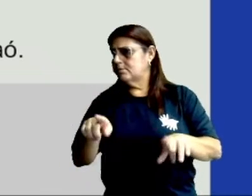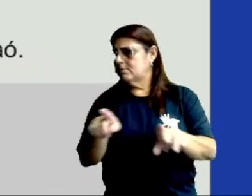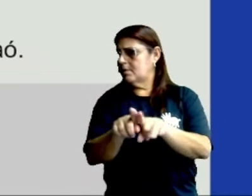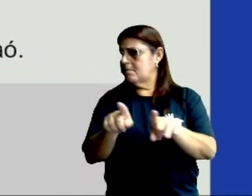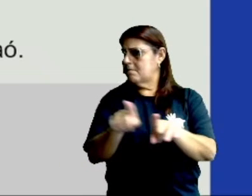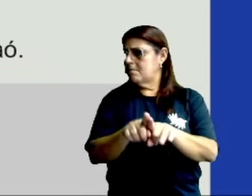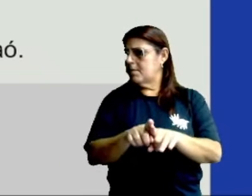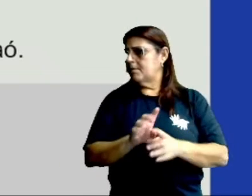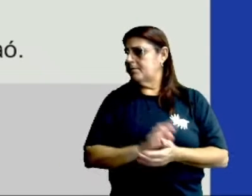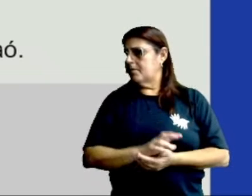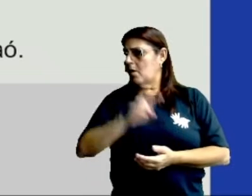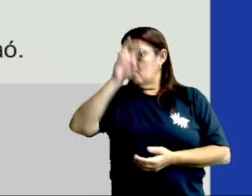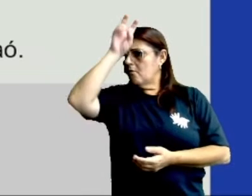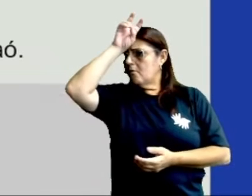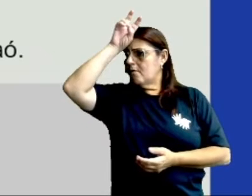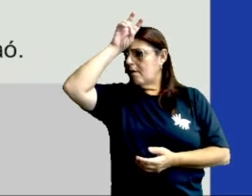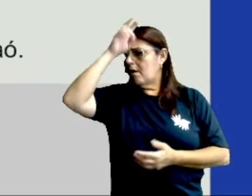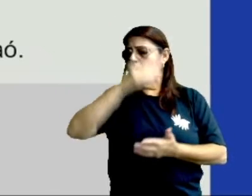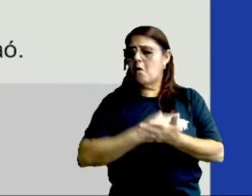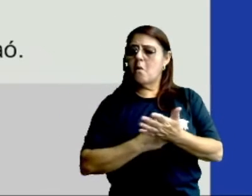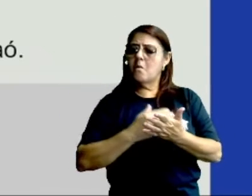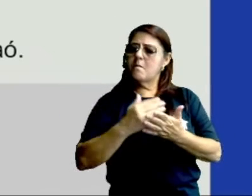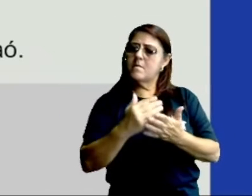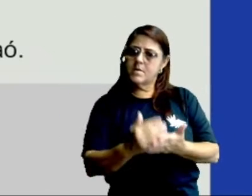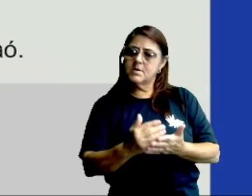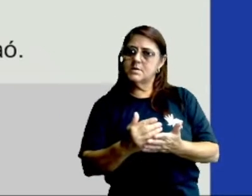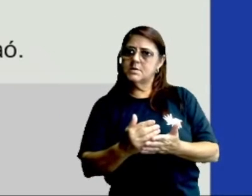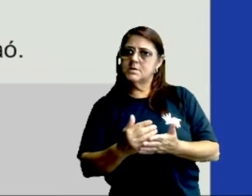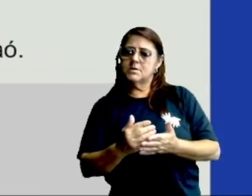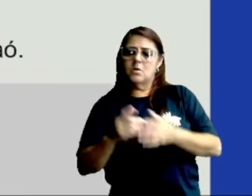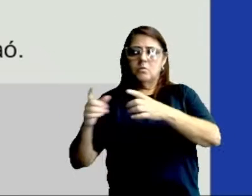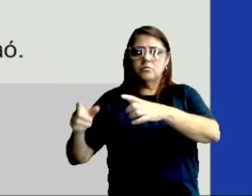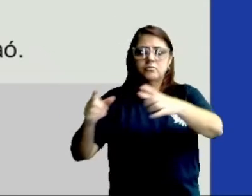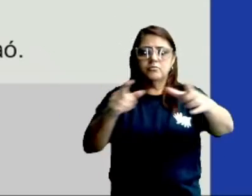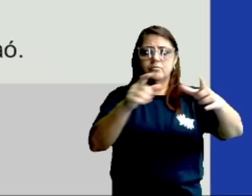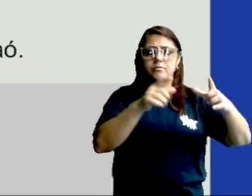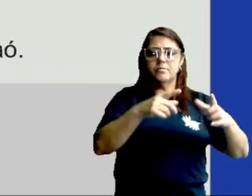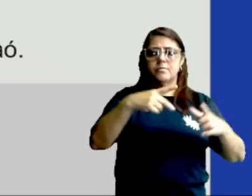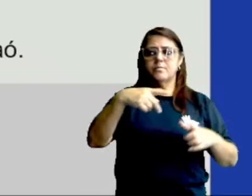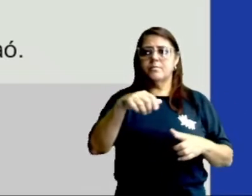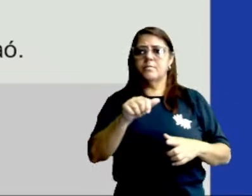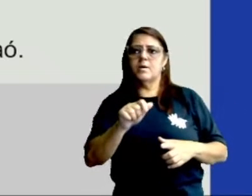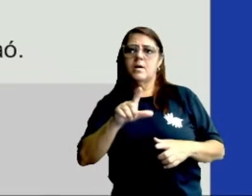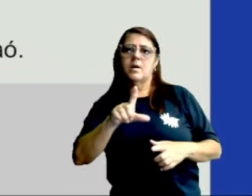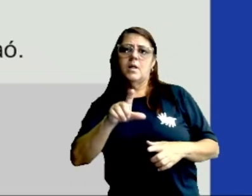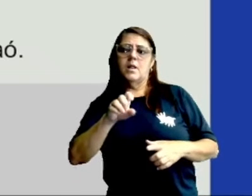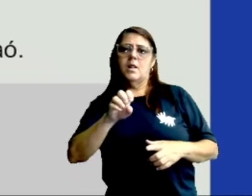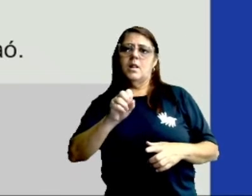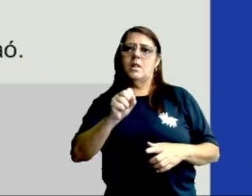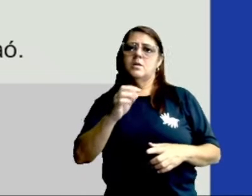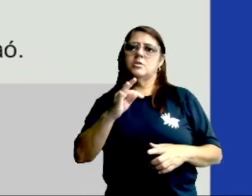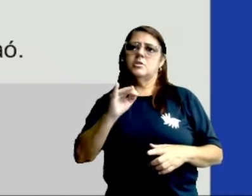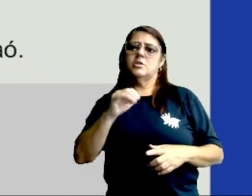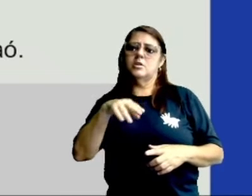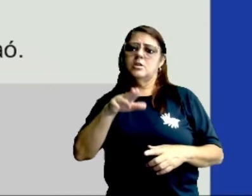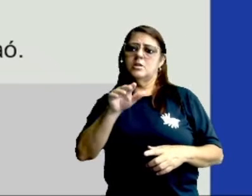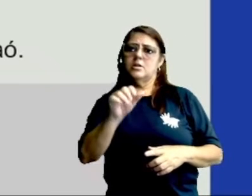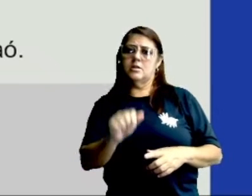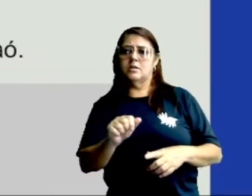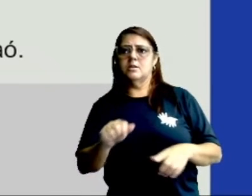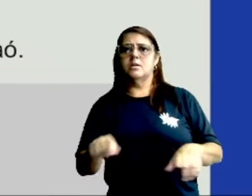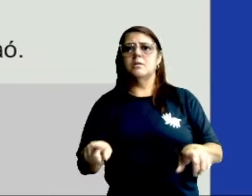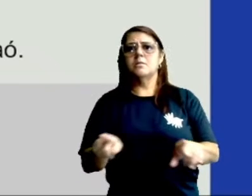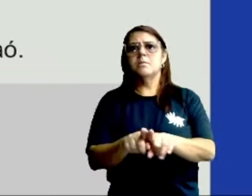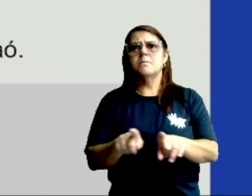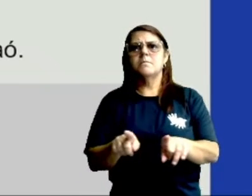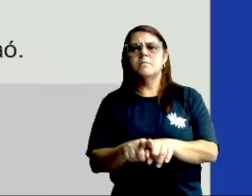conseguiram estender o seu domínio e até as regiões da Palestina da Síria da Ásia menor e a Núbia